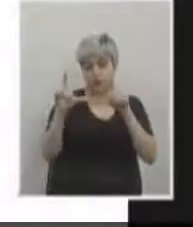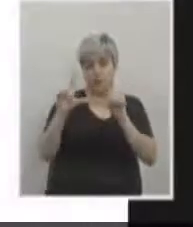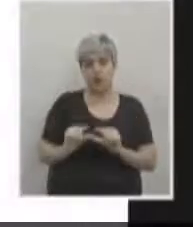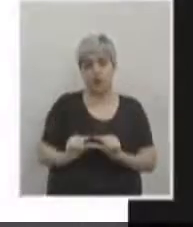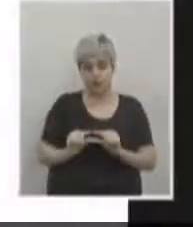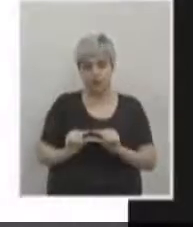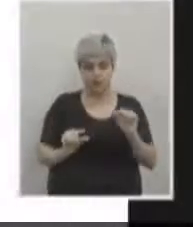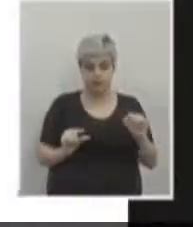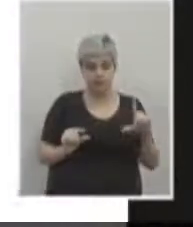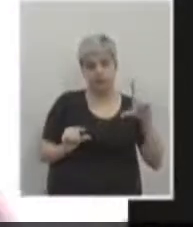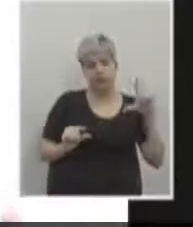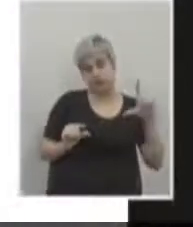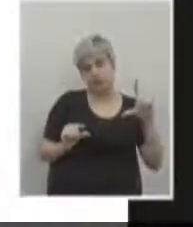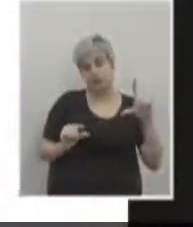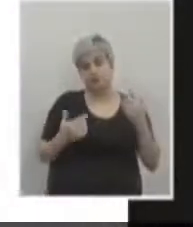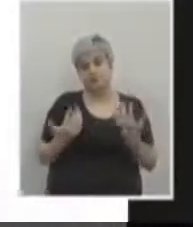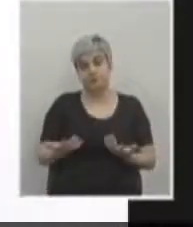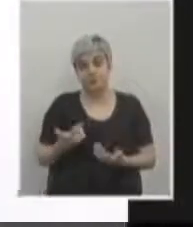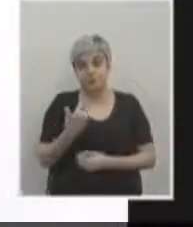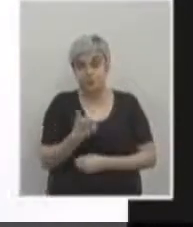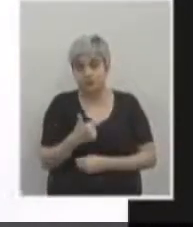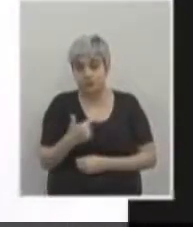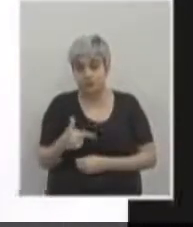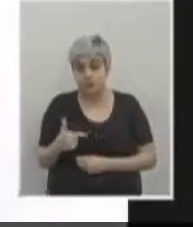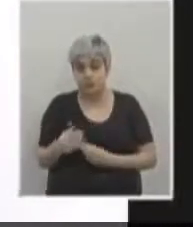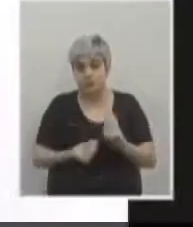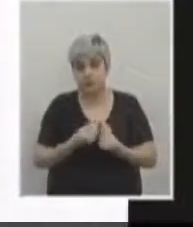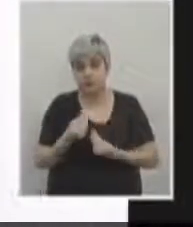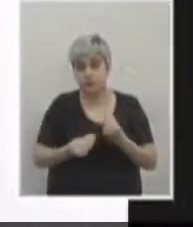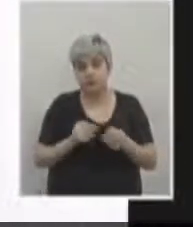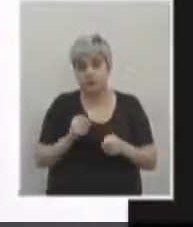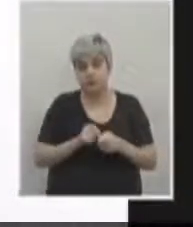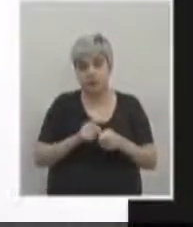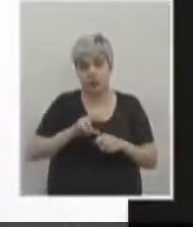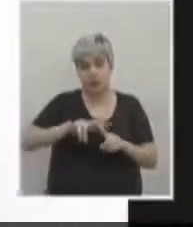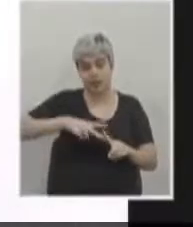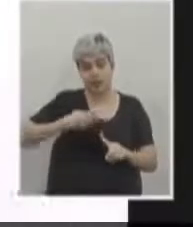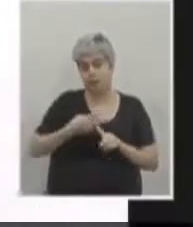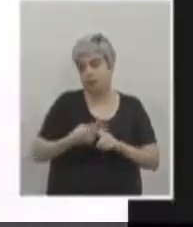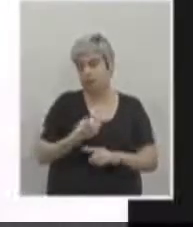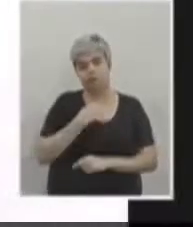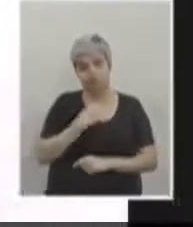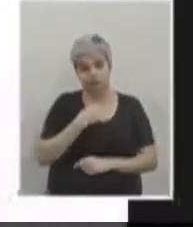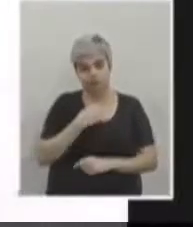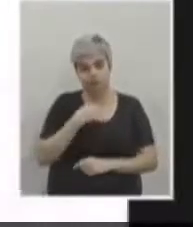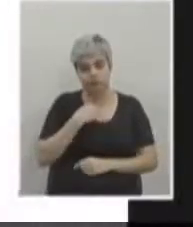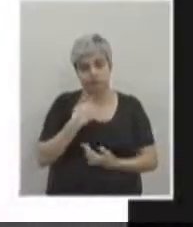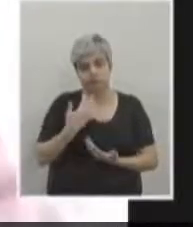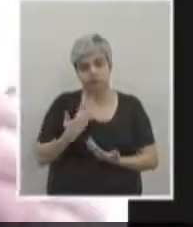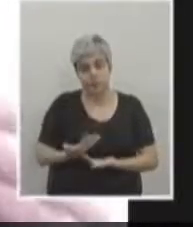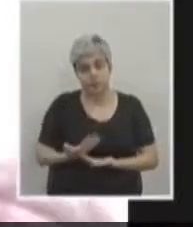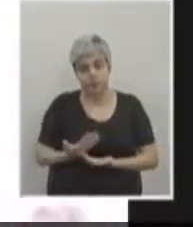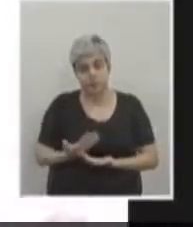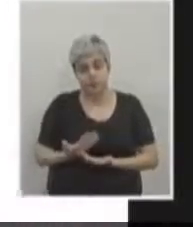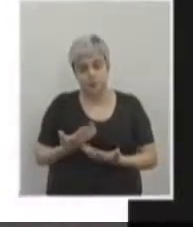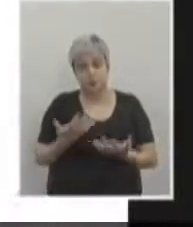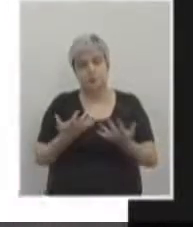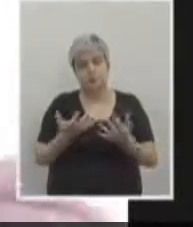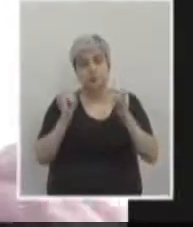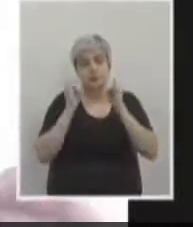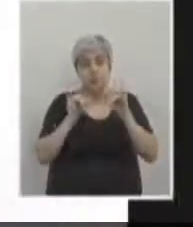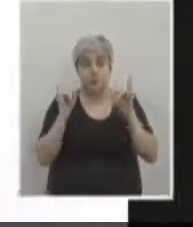aulas. Então, eu não tenho como dar a ele também uma dobra, é só a extensão. Agora, é o que eu te falo,